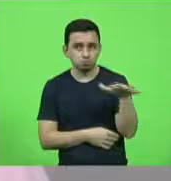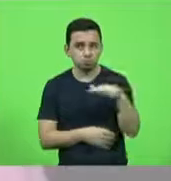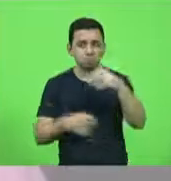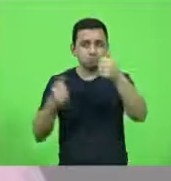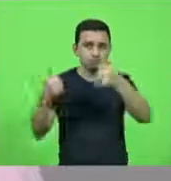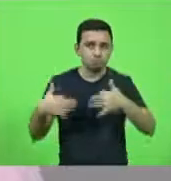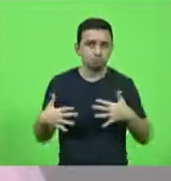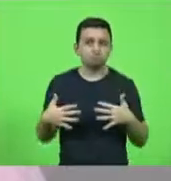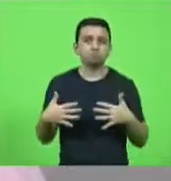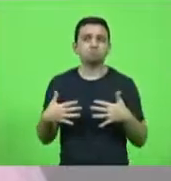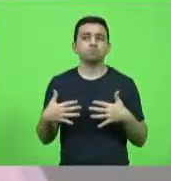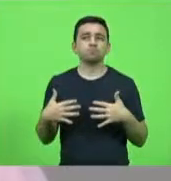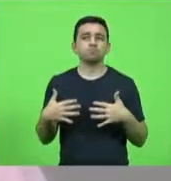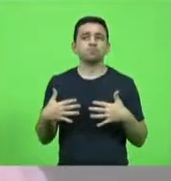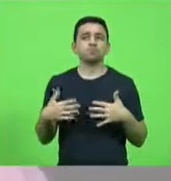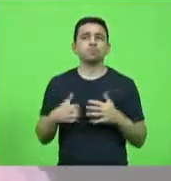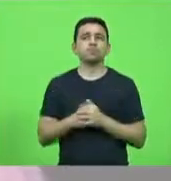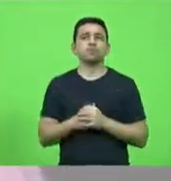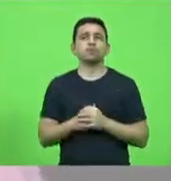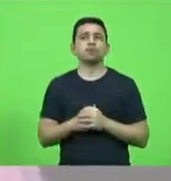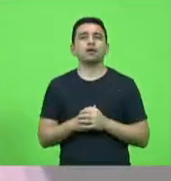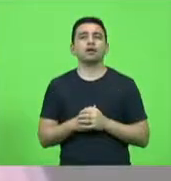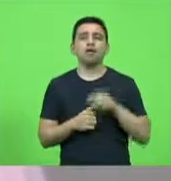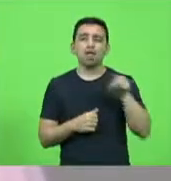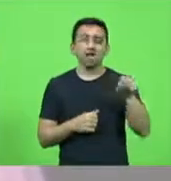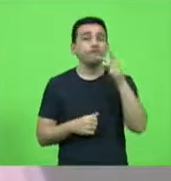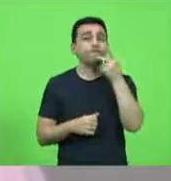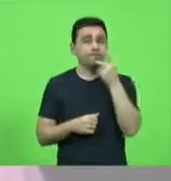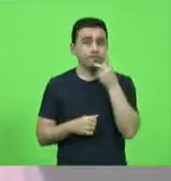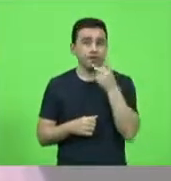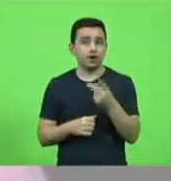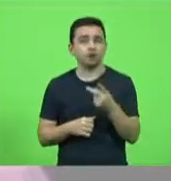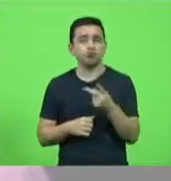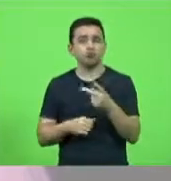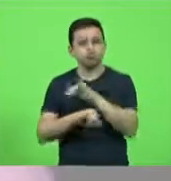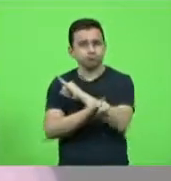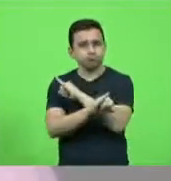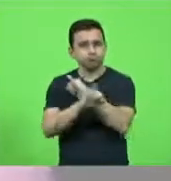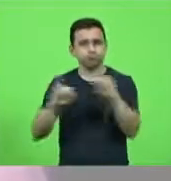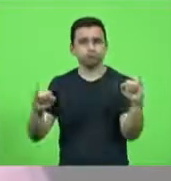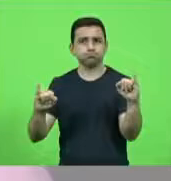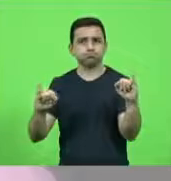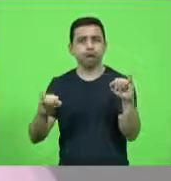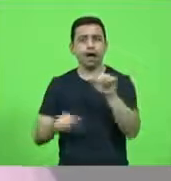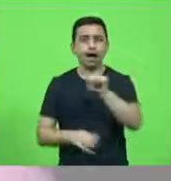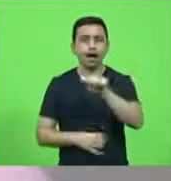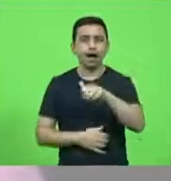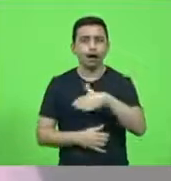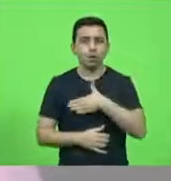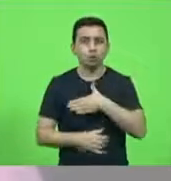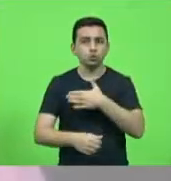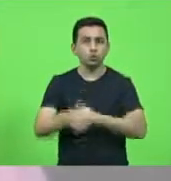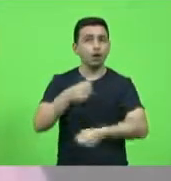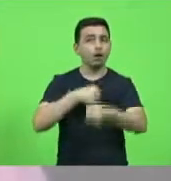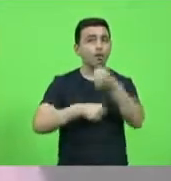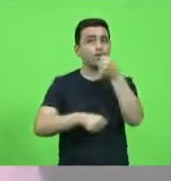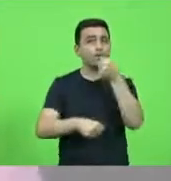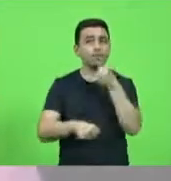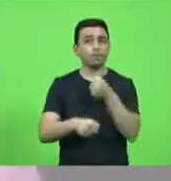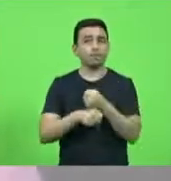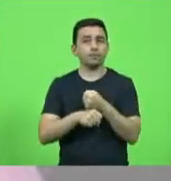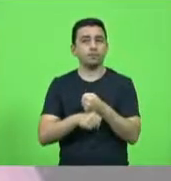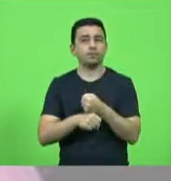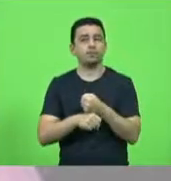e ele, de viva voz, anunciou que em agosto do ano passado